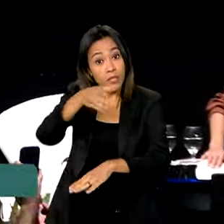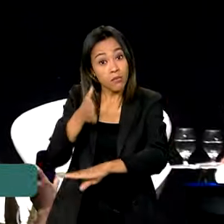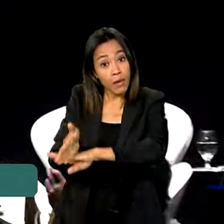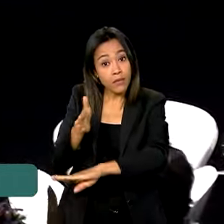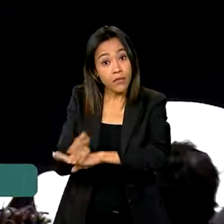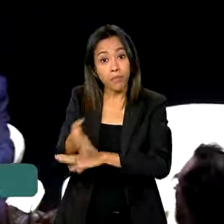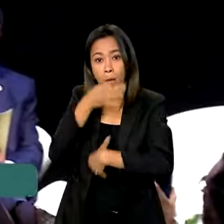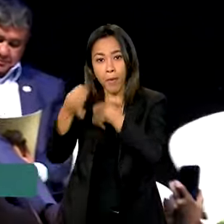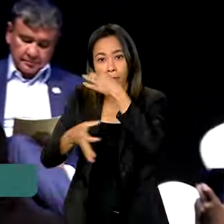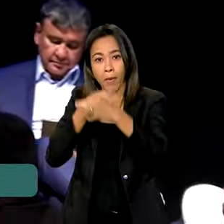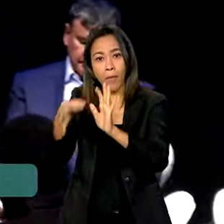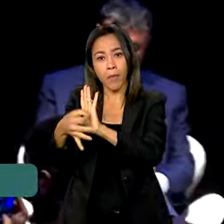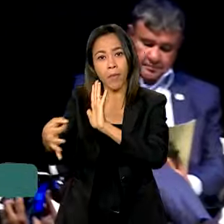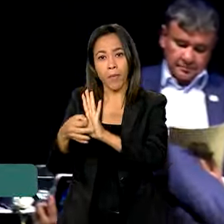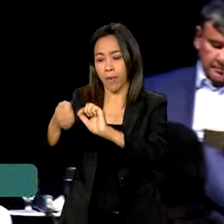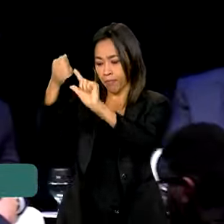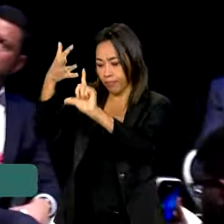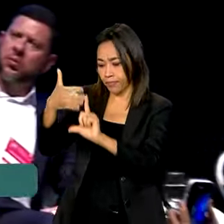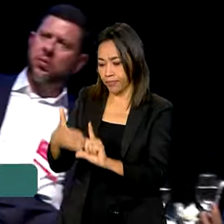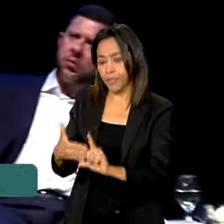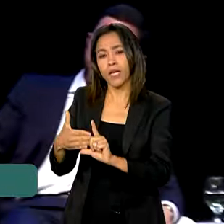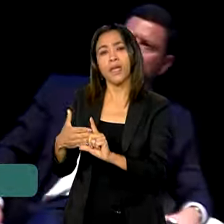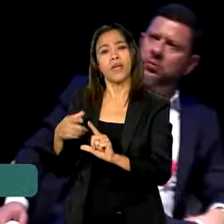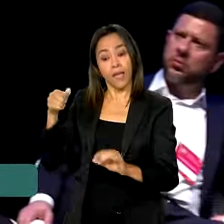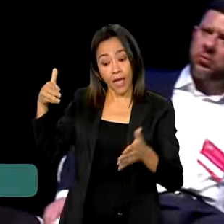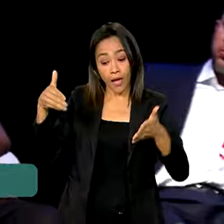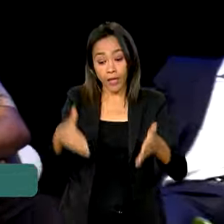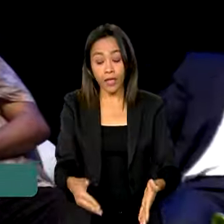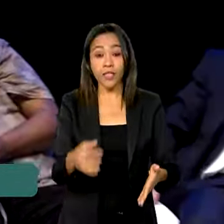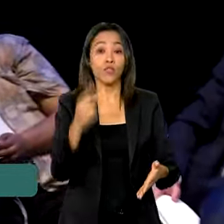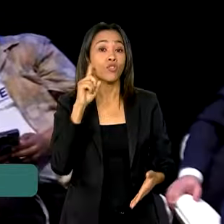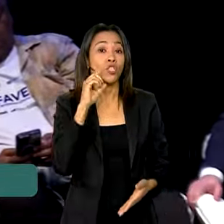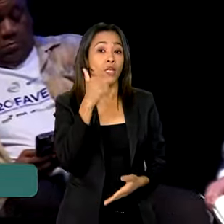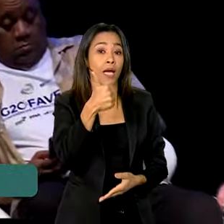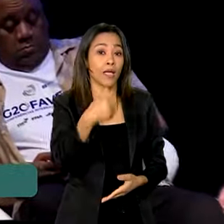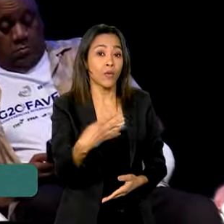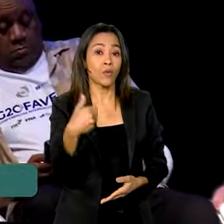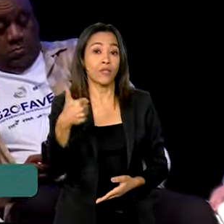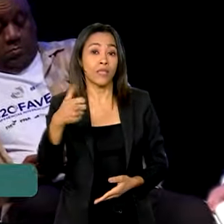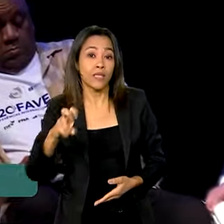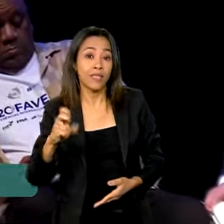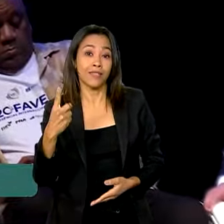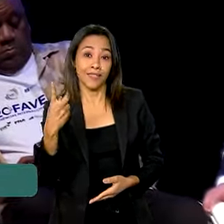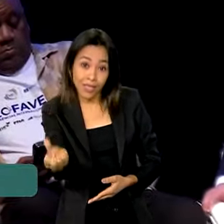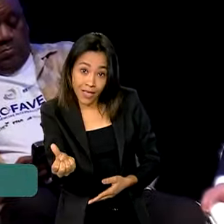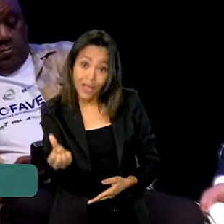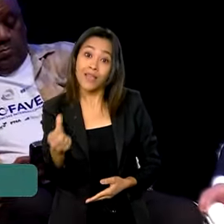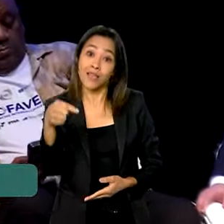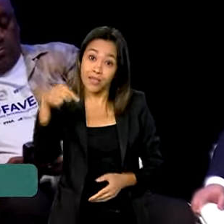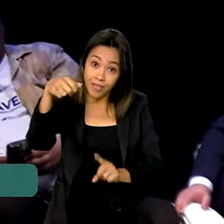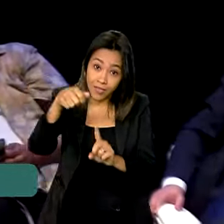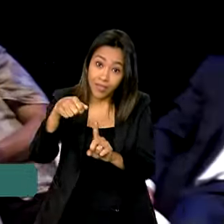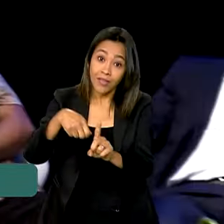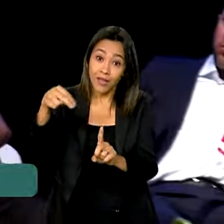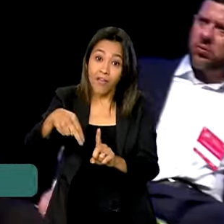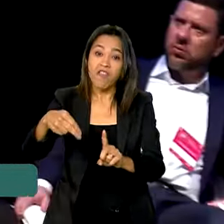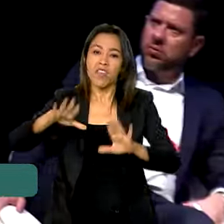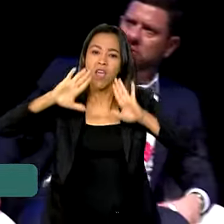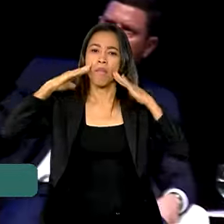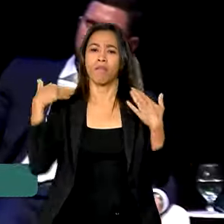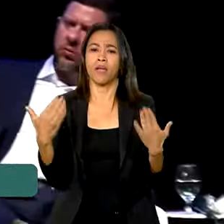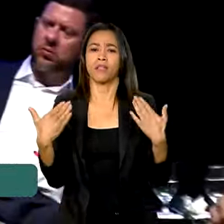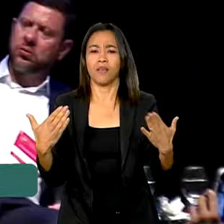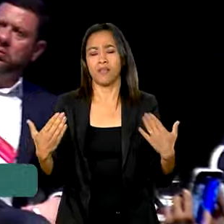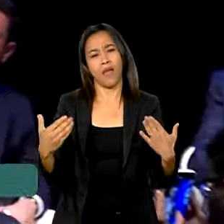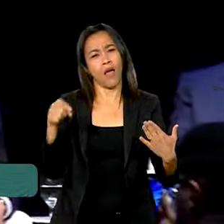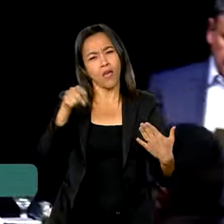e vamos chegar aqui no dia 14, 15 e 16 e dar um banho de povo para o mundo ver que o Brasil